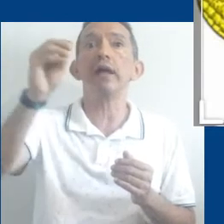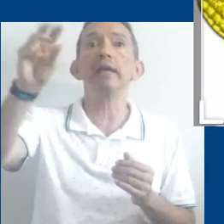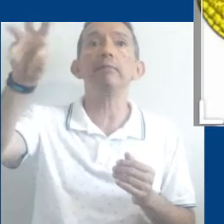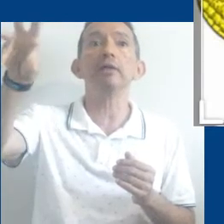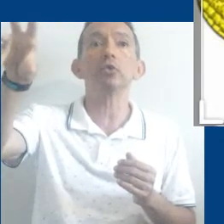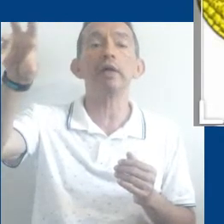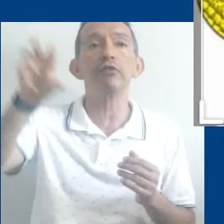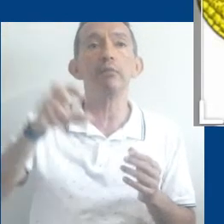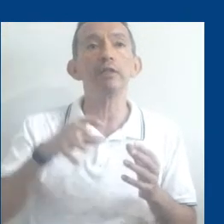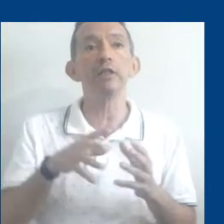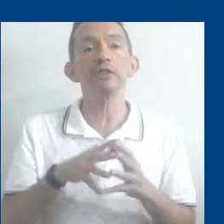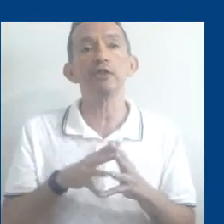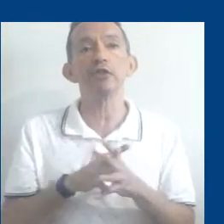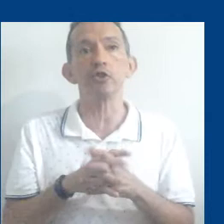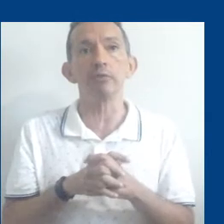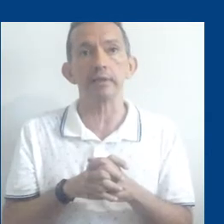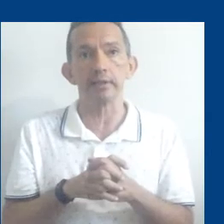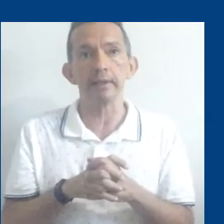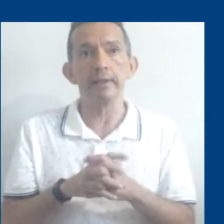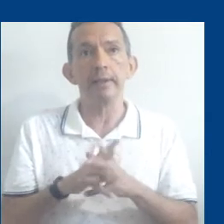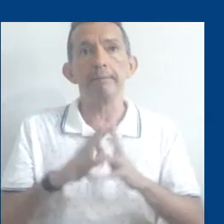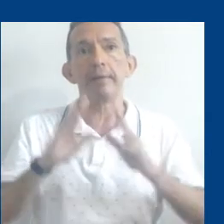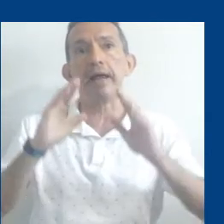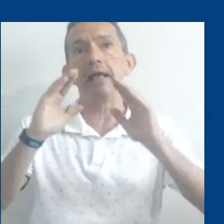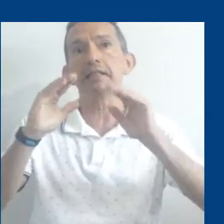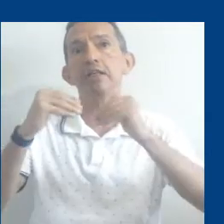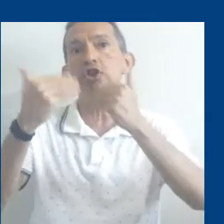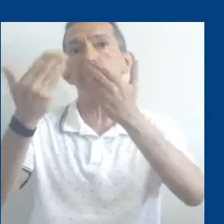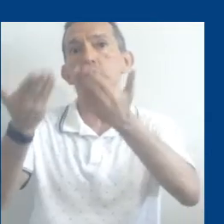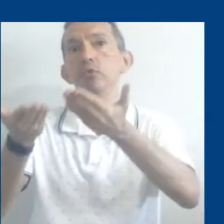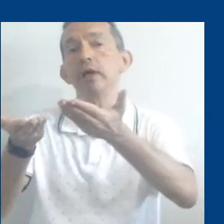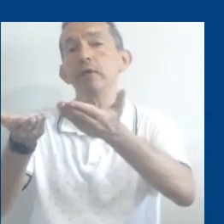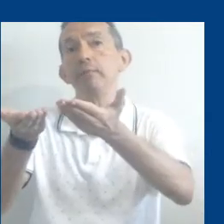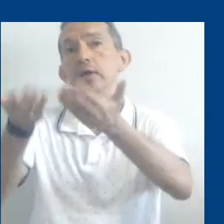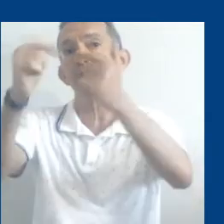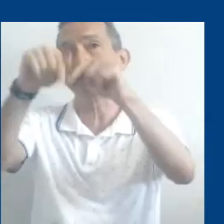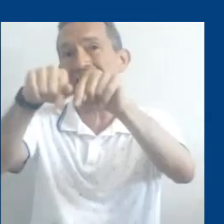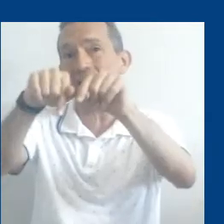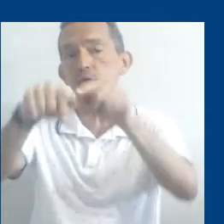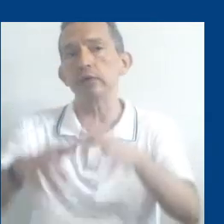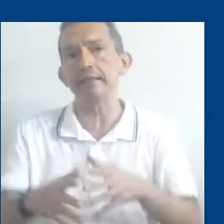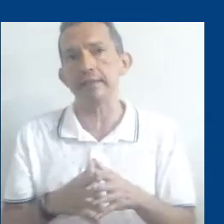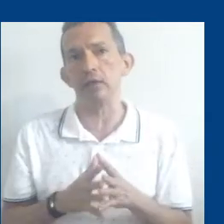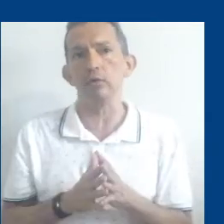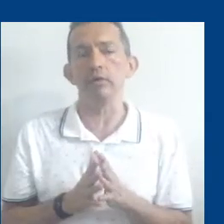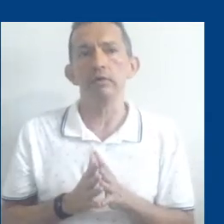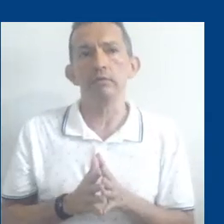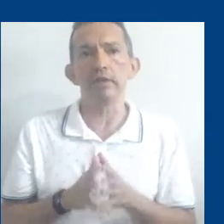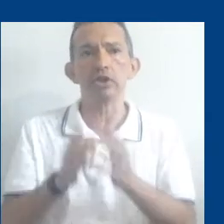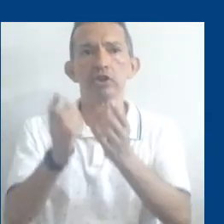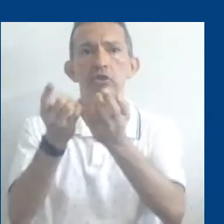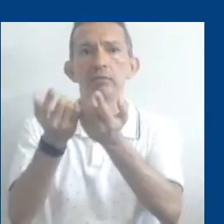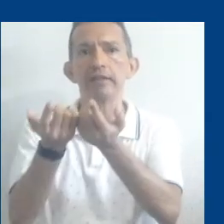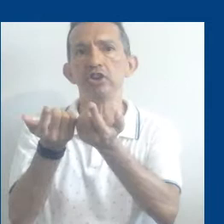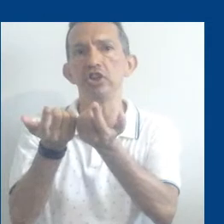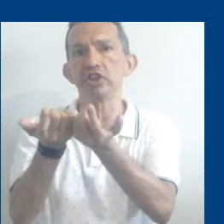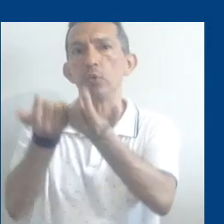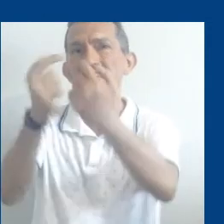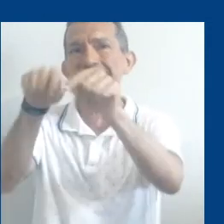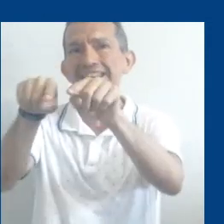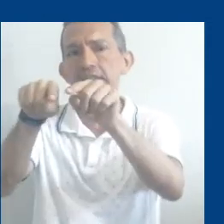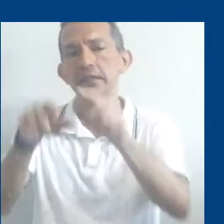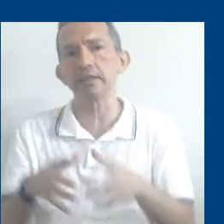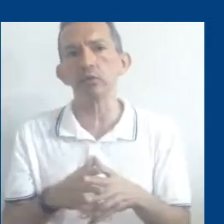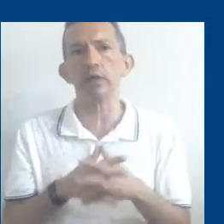Golgi, fragmentou na forma de lisossomas, para realizar a digestão de alimento dentro da célula. Uma digestão chamada de